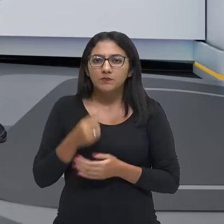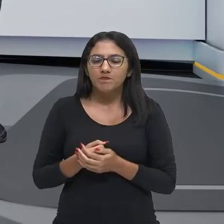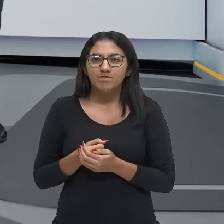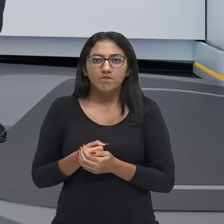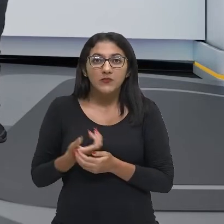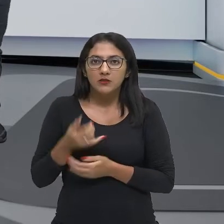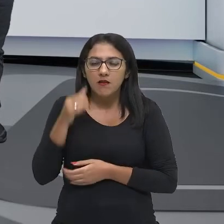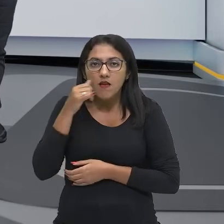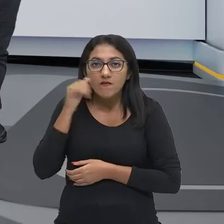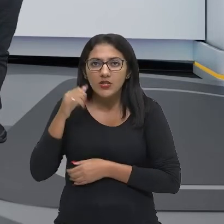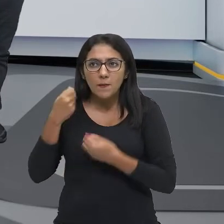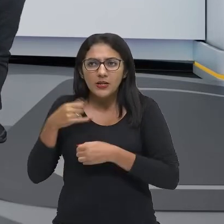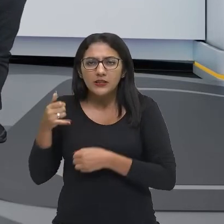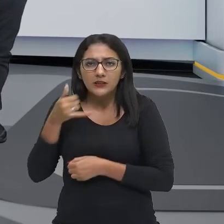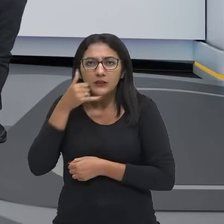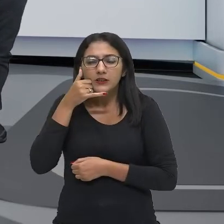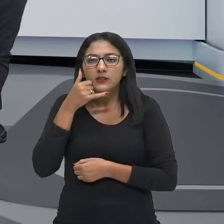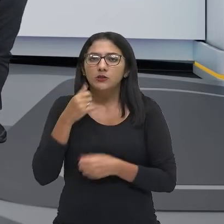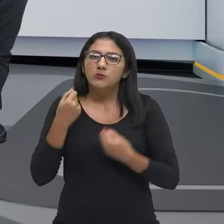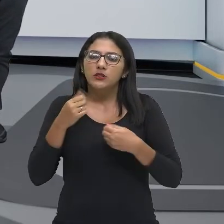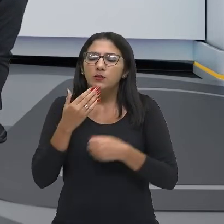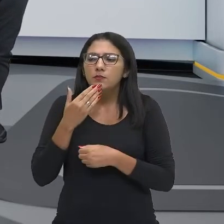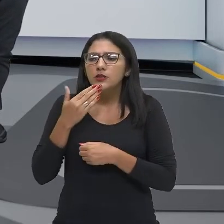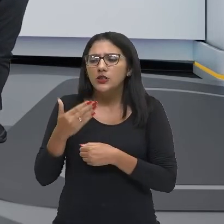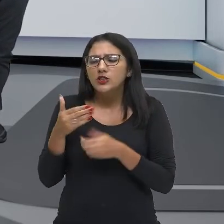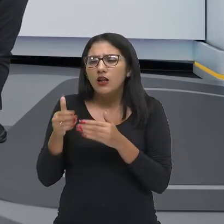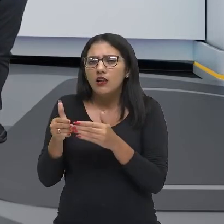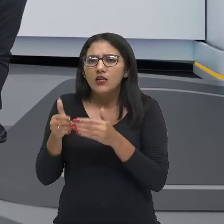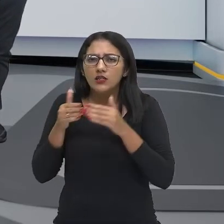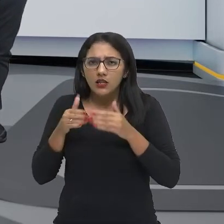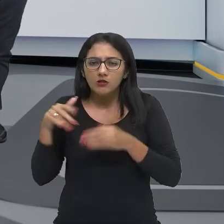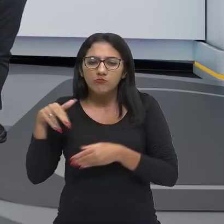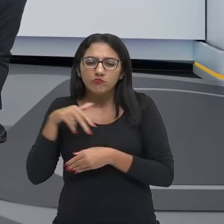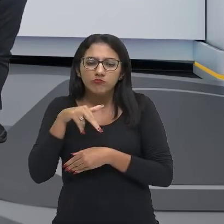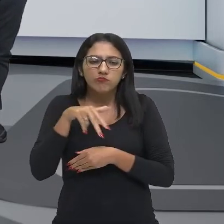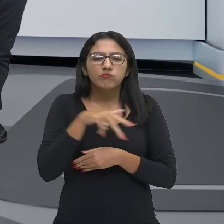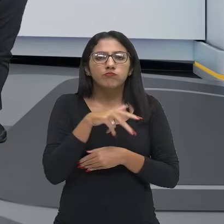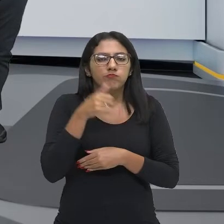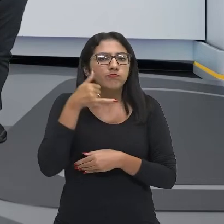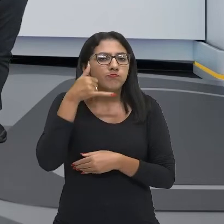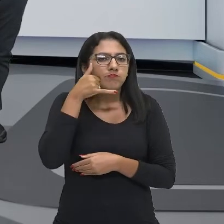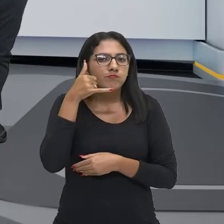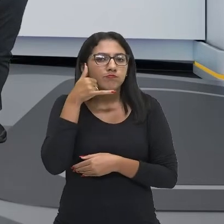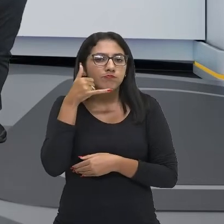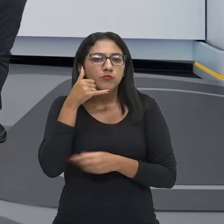pode deixar de atender, saia educadamente da sua sala de trabalho e